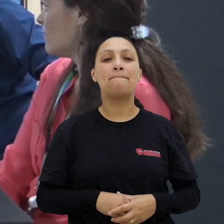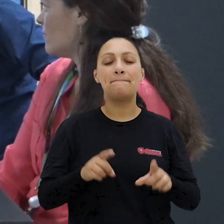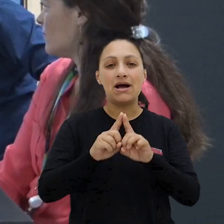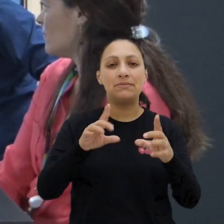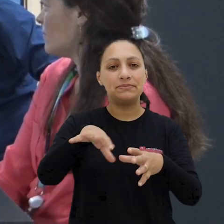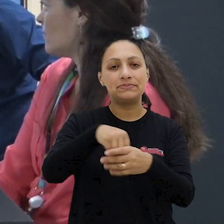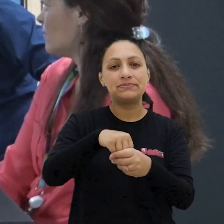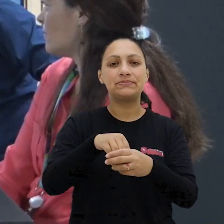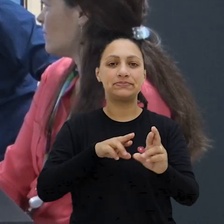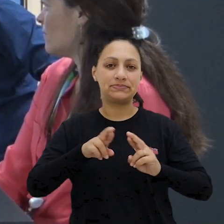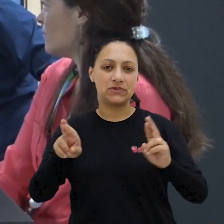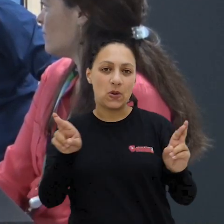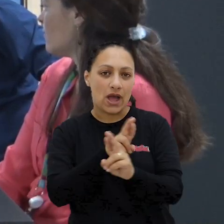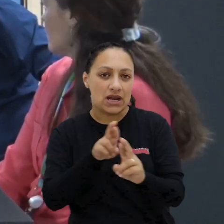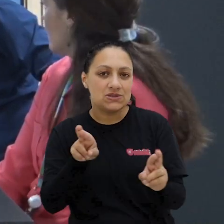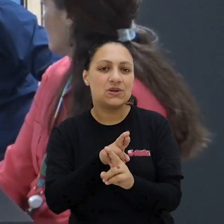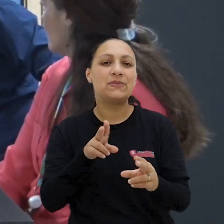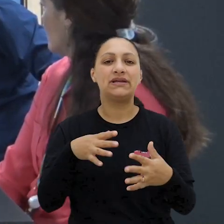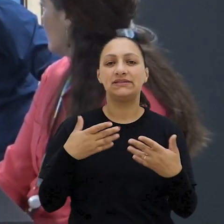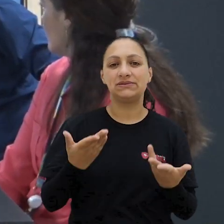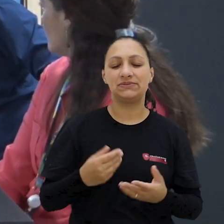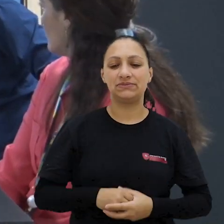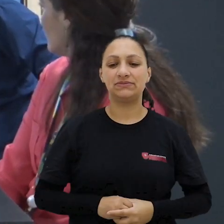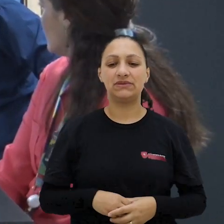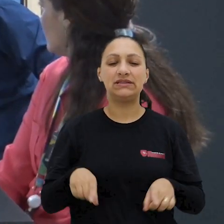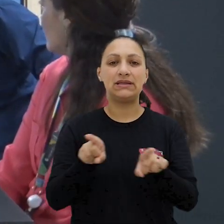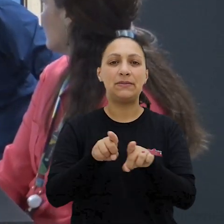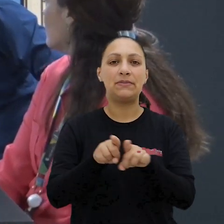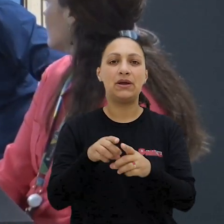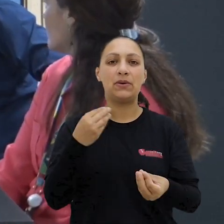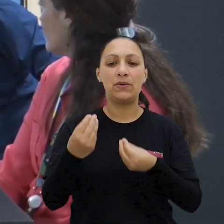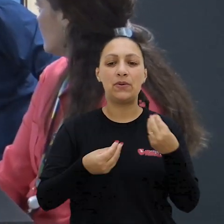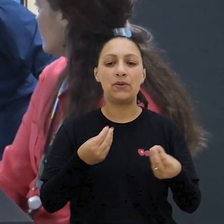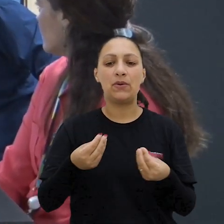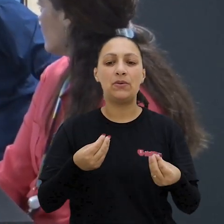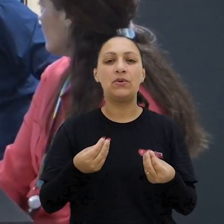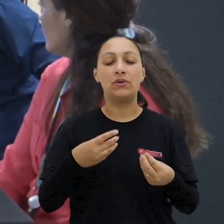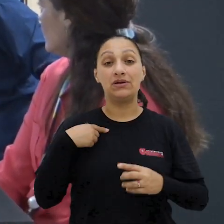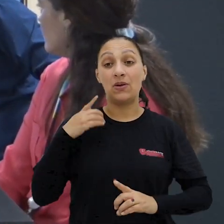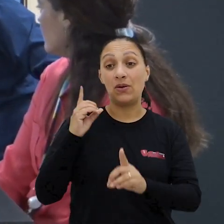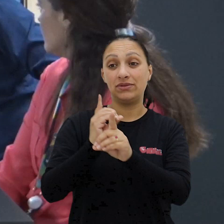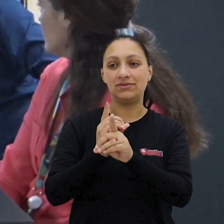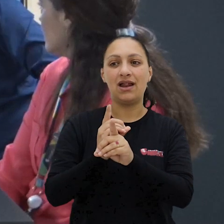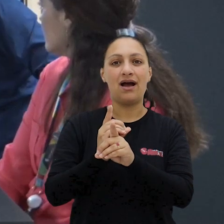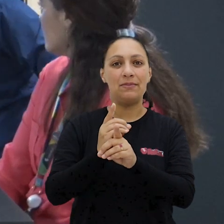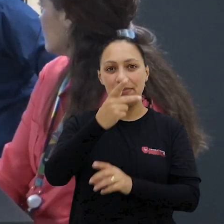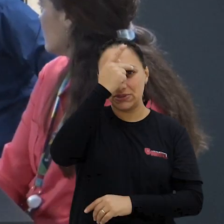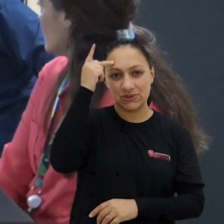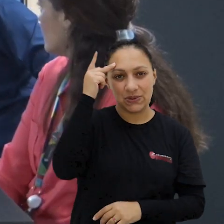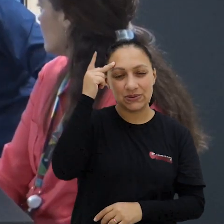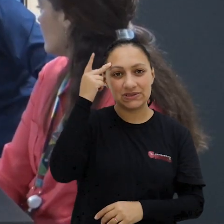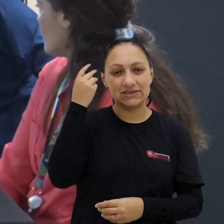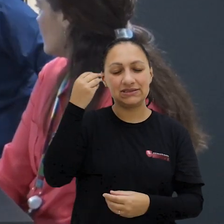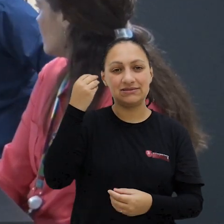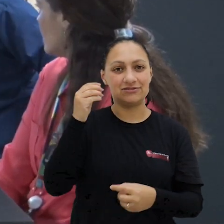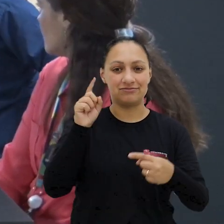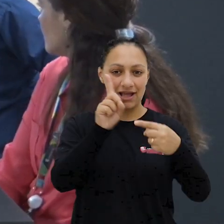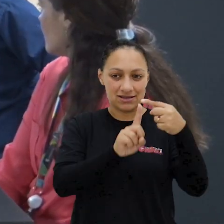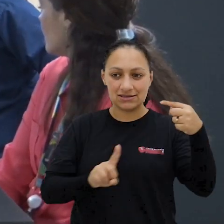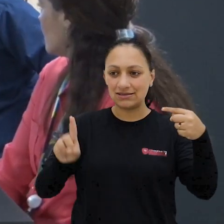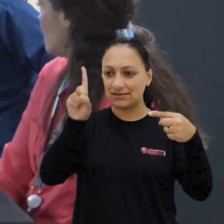do relacionamento, enfim, de tudo que E o quanto o isso, ecossistema é cíclico, né? Porque ele é alimentado por pessoas, que é o próprio ecossistema, tu